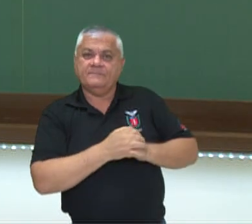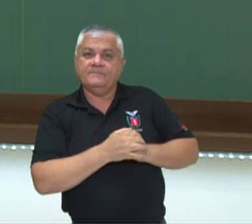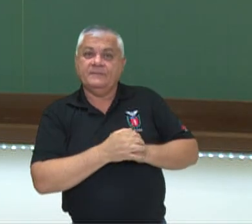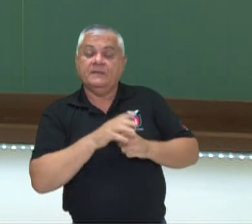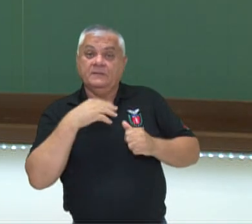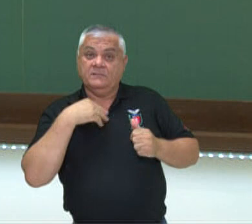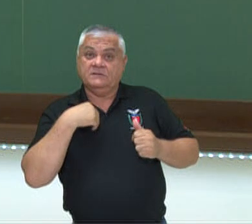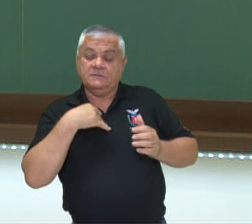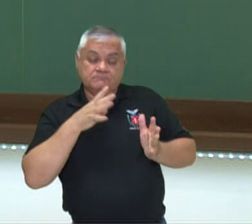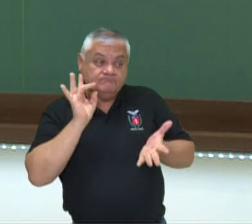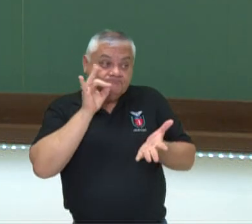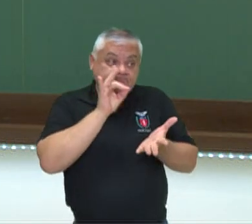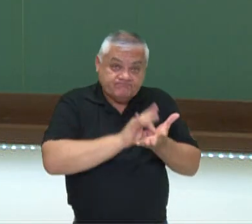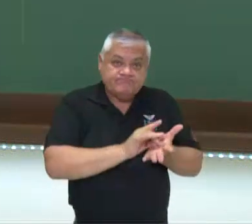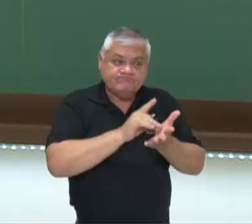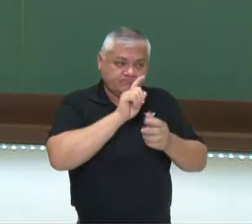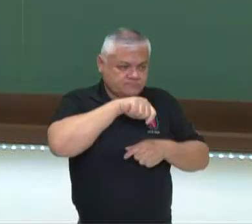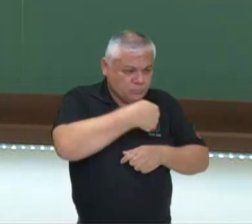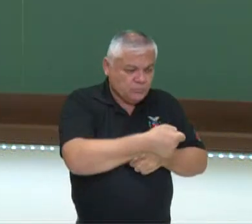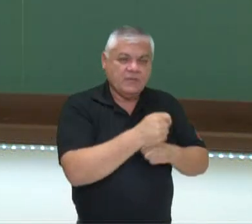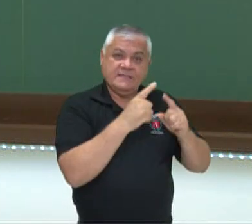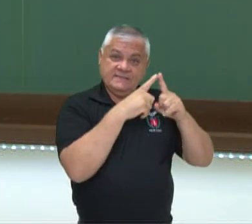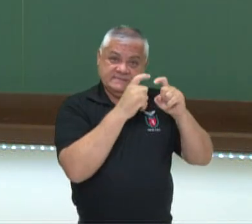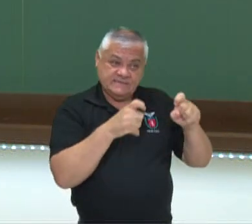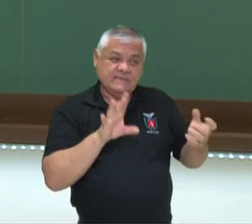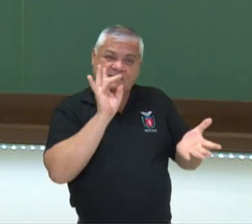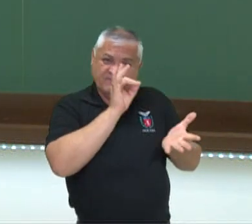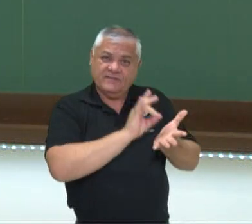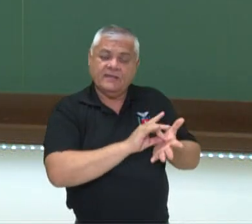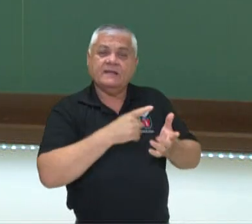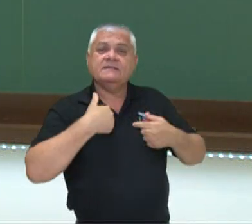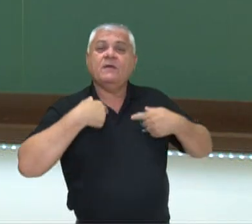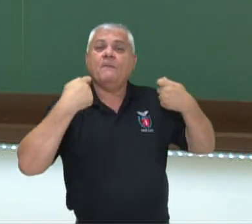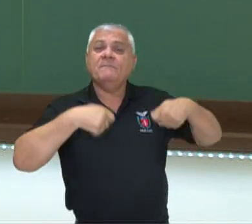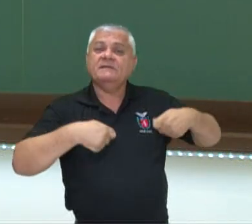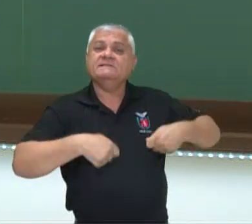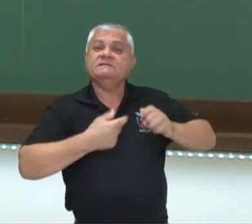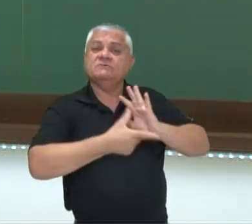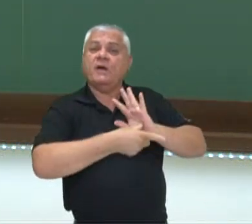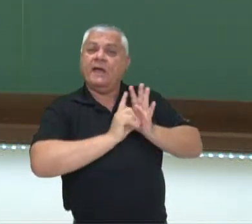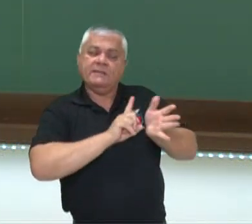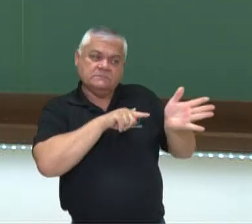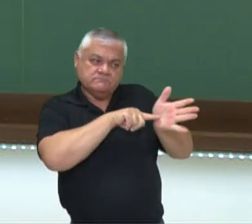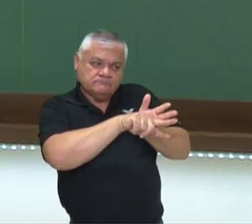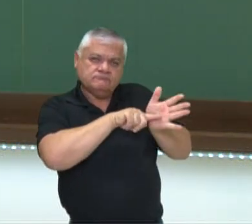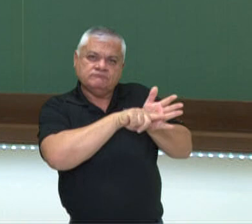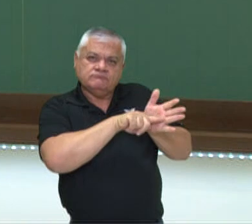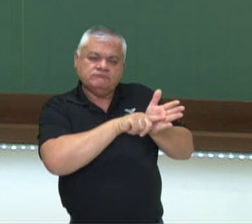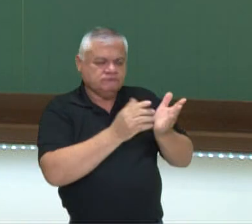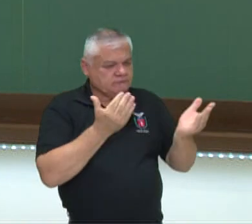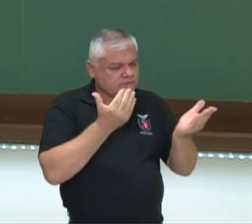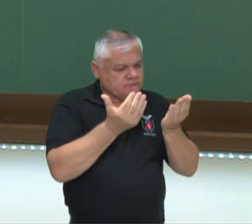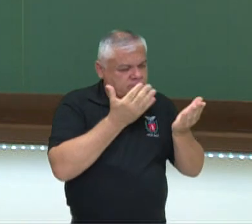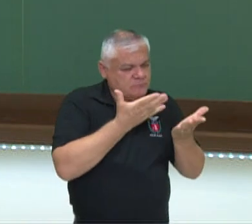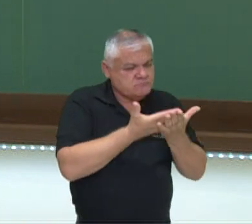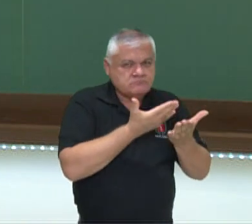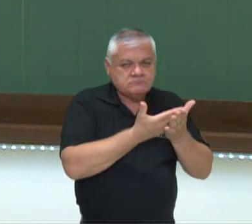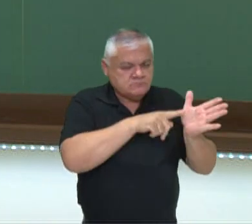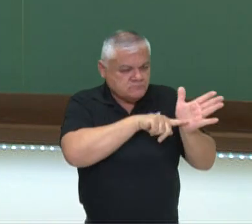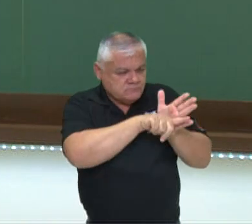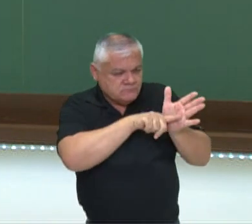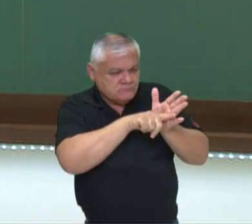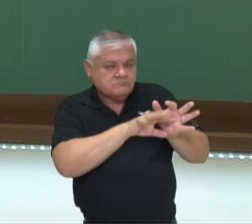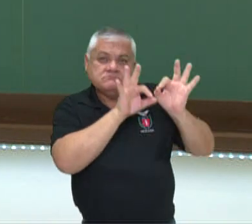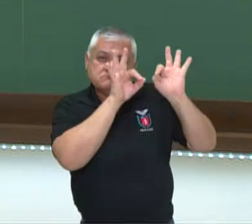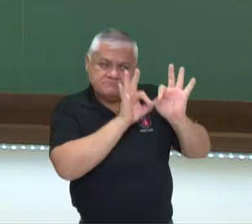estabeleça algo como ciência, eu preciso ter condições de verificar isso que eu estou estabelecendo